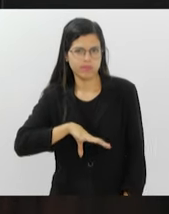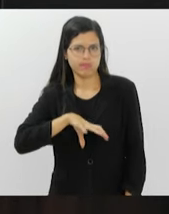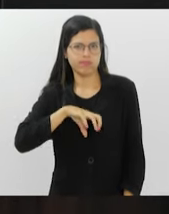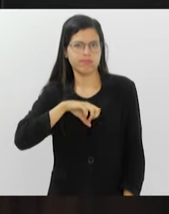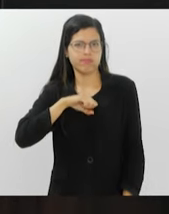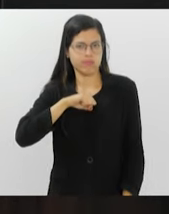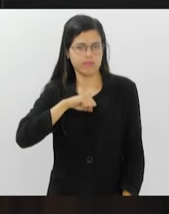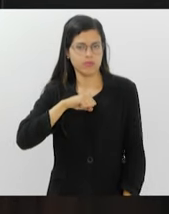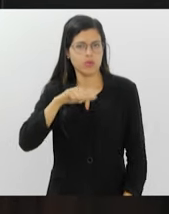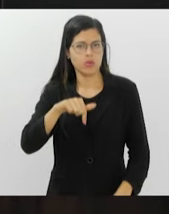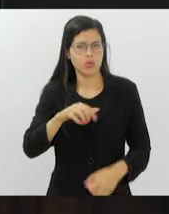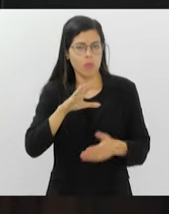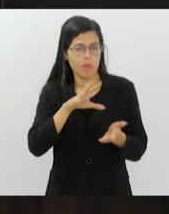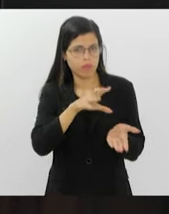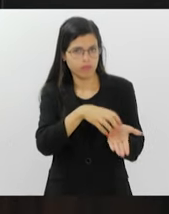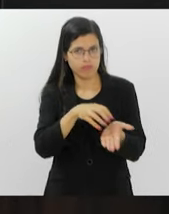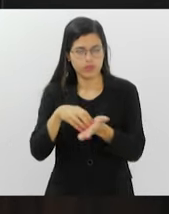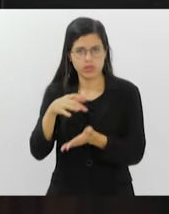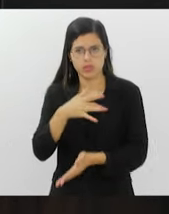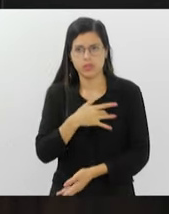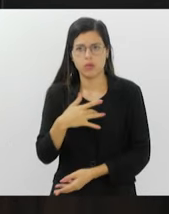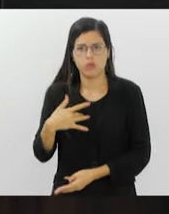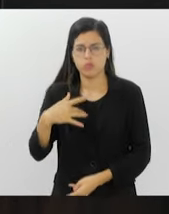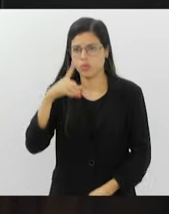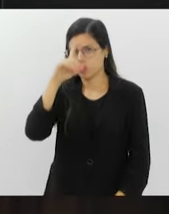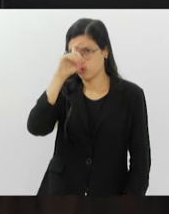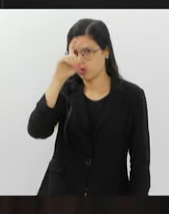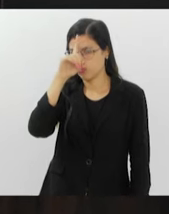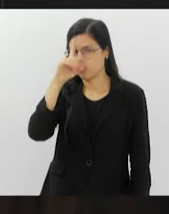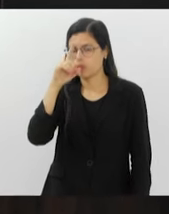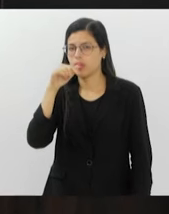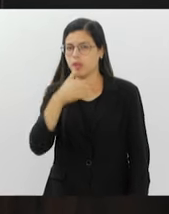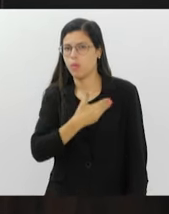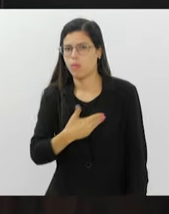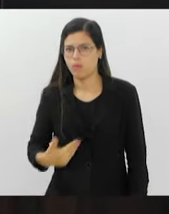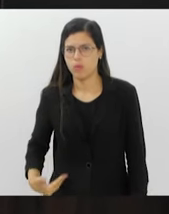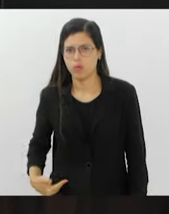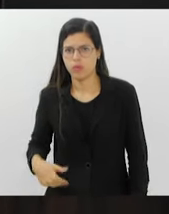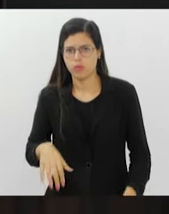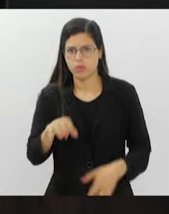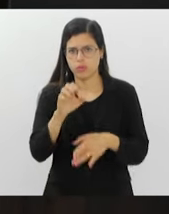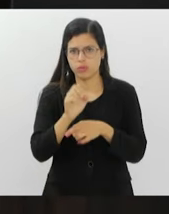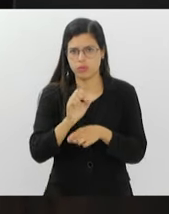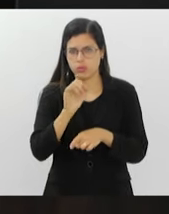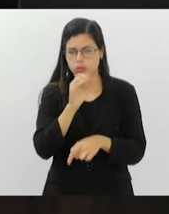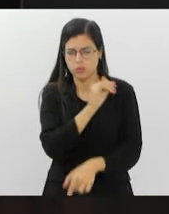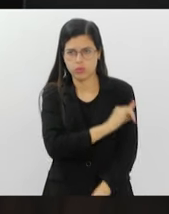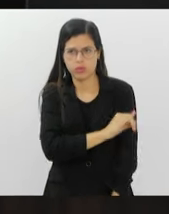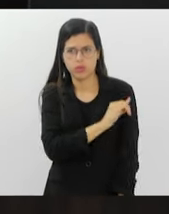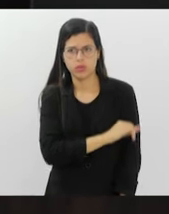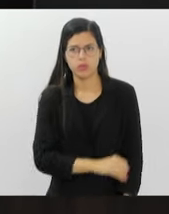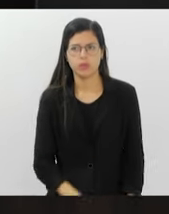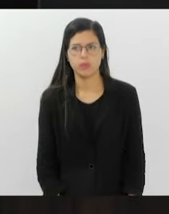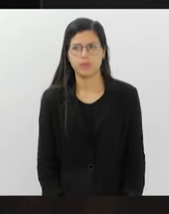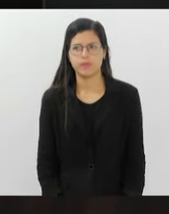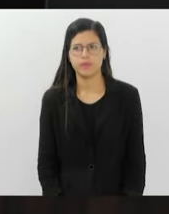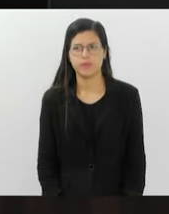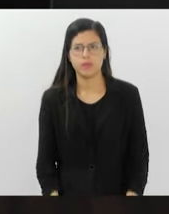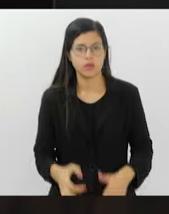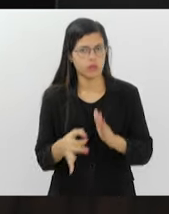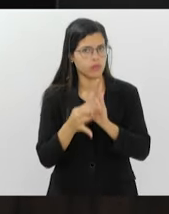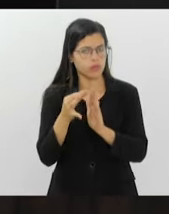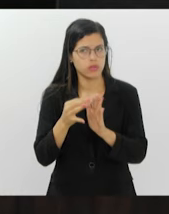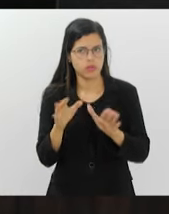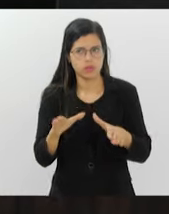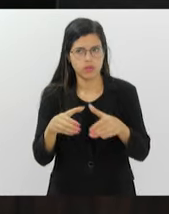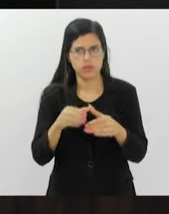nos postos de saúde e hospitais públicos de administração estadual no âmbito do Estado do Rio de Janeiro parecer das comissões